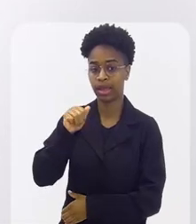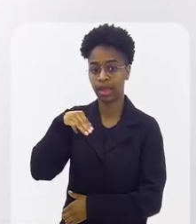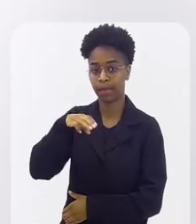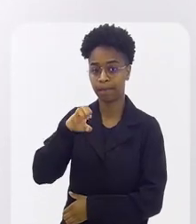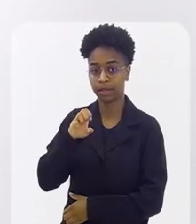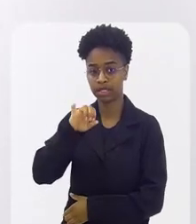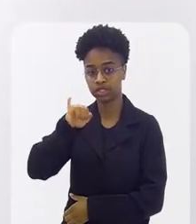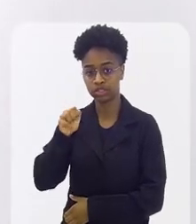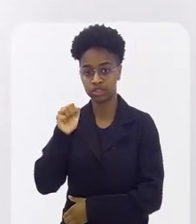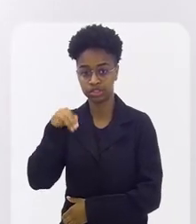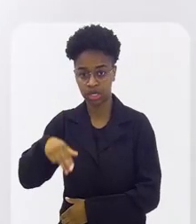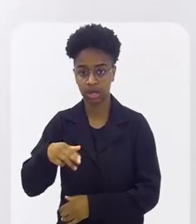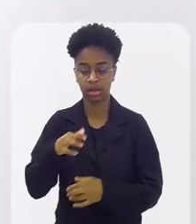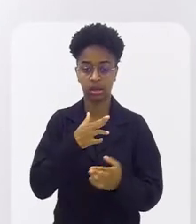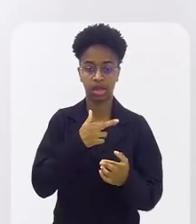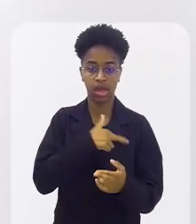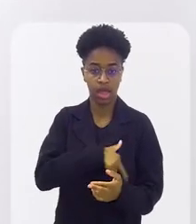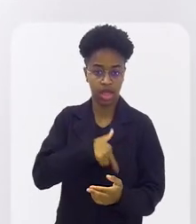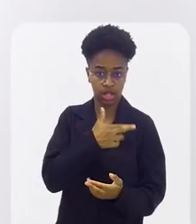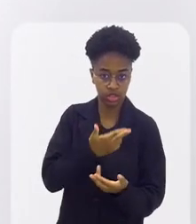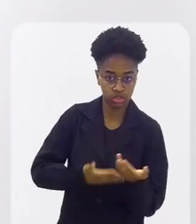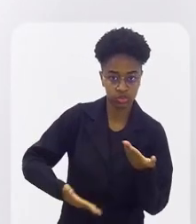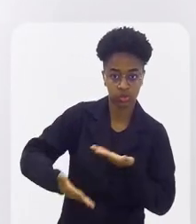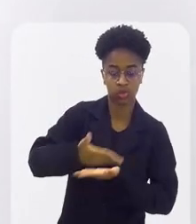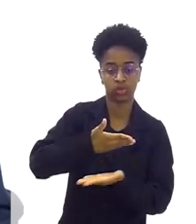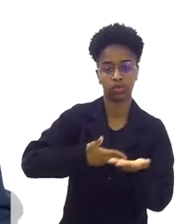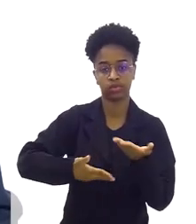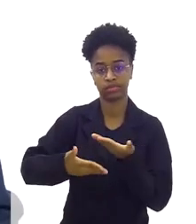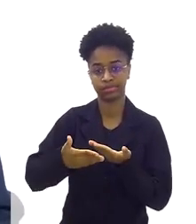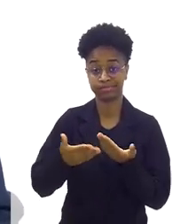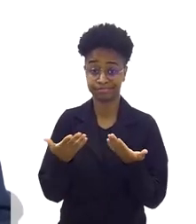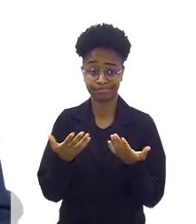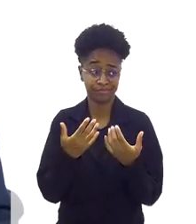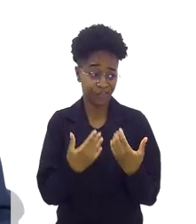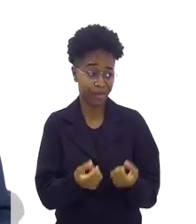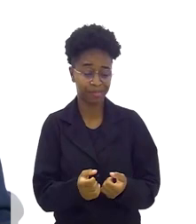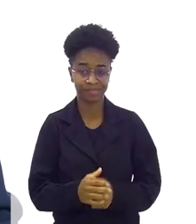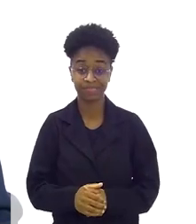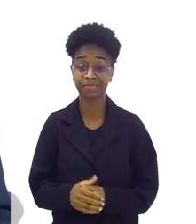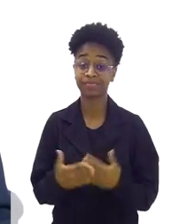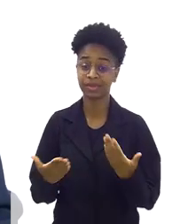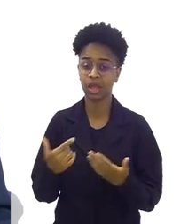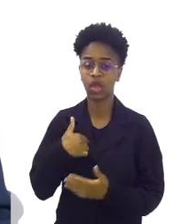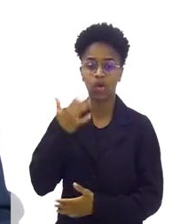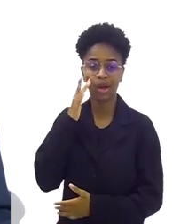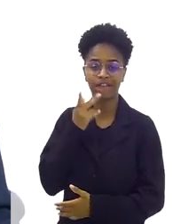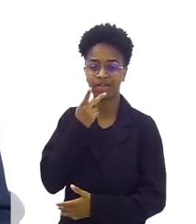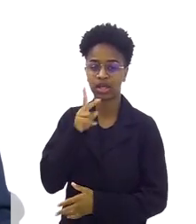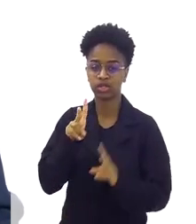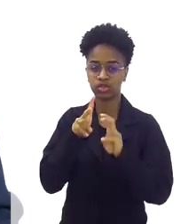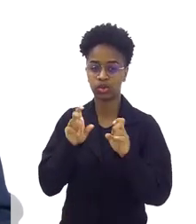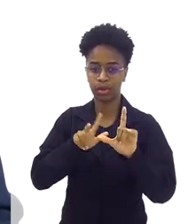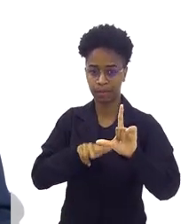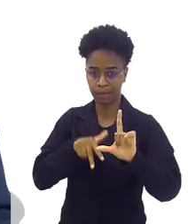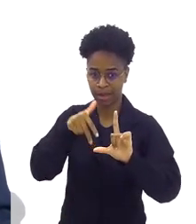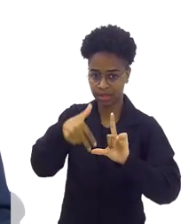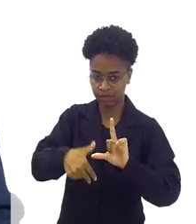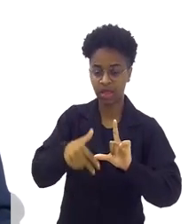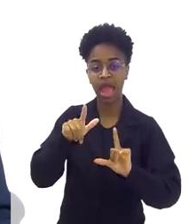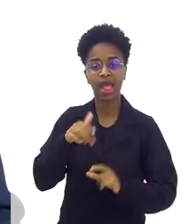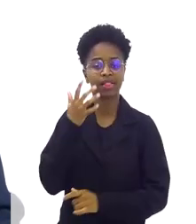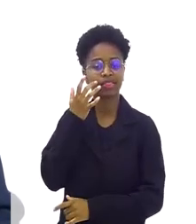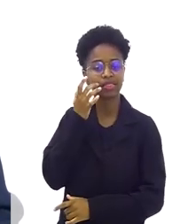Game Jam Interreligioso. Sim, vamos lá. Com a palavra, o Sérgio. Bem, acho que falar do